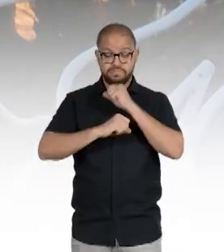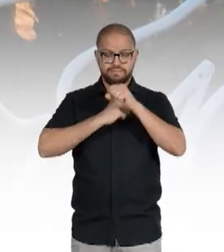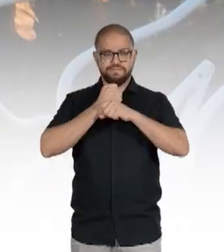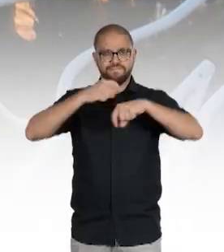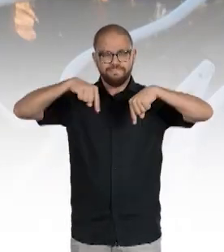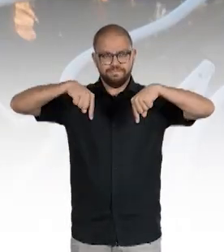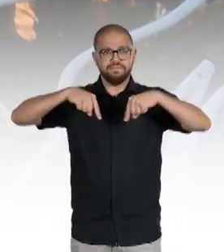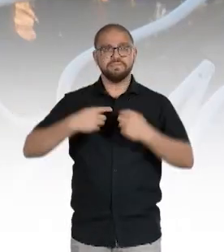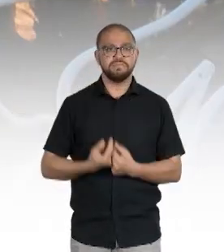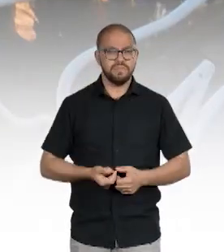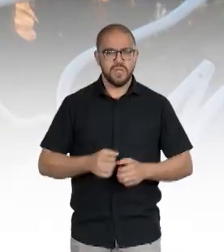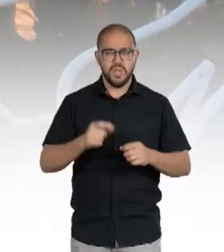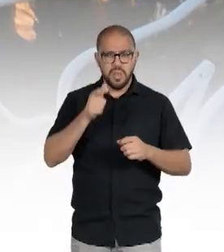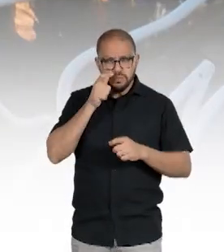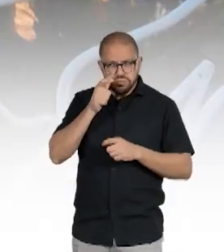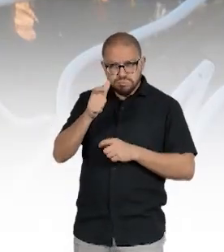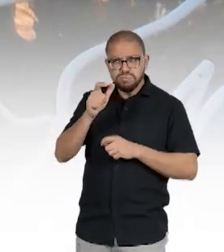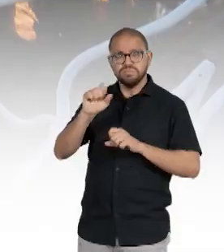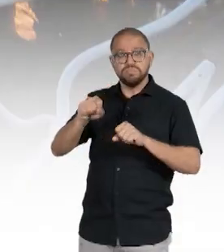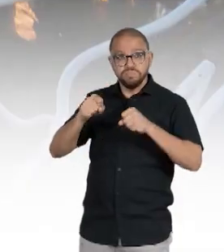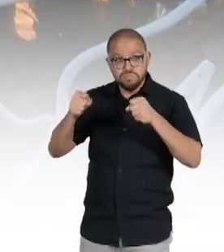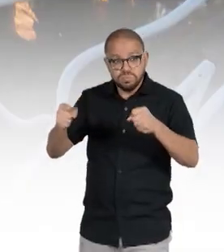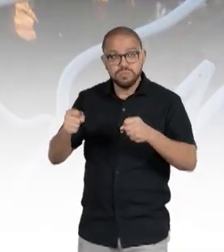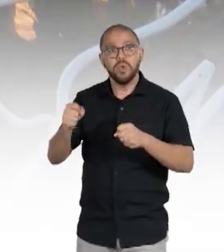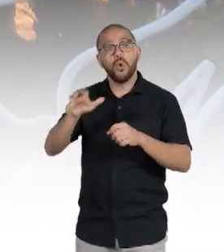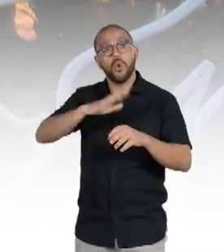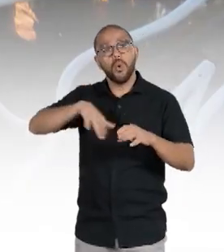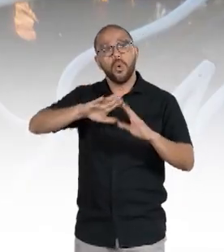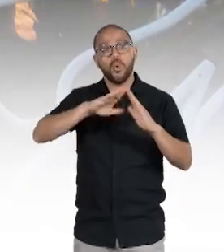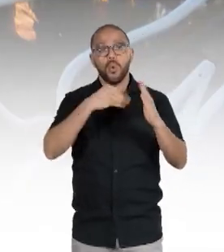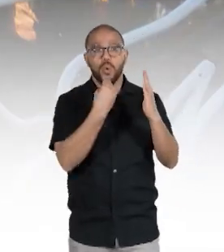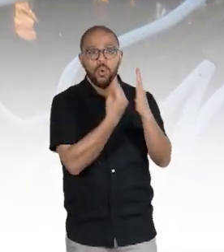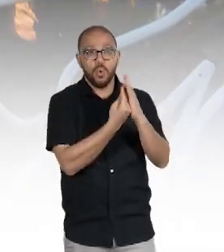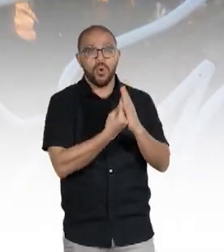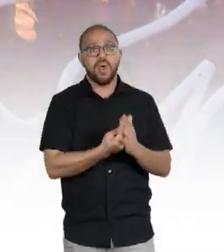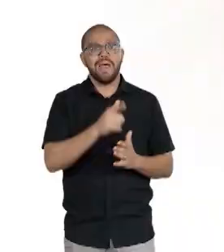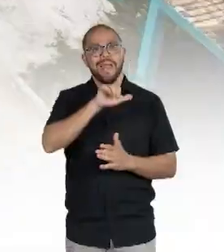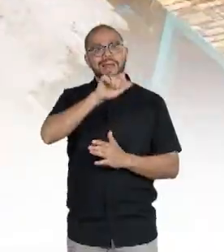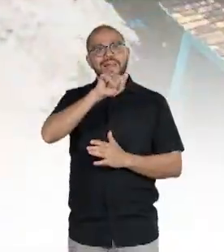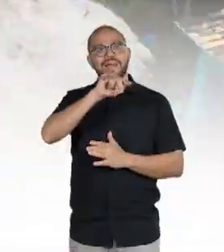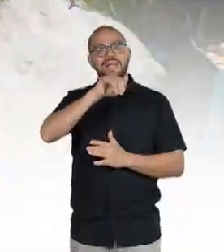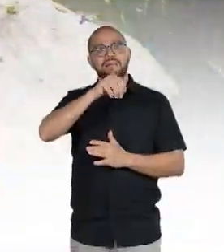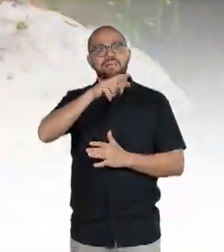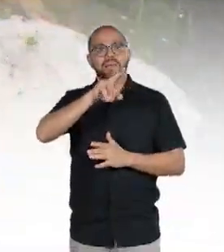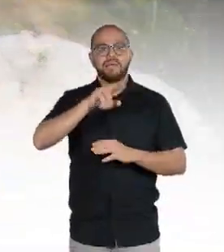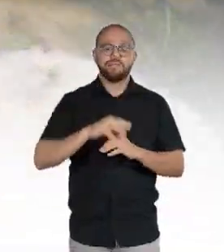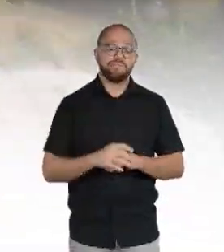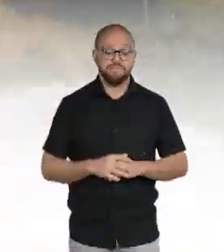nós acompanhamos o empenho pelo reconhecimento da comunidade quilombola Lagamar.